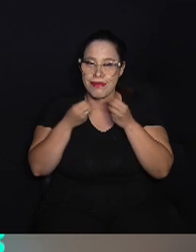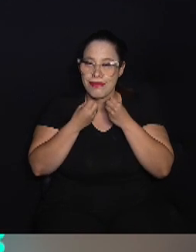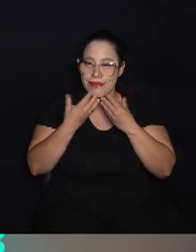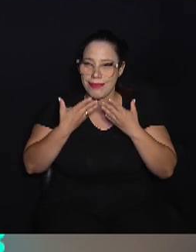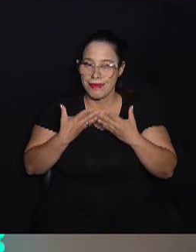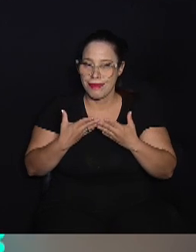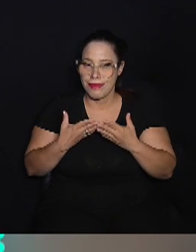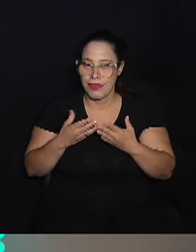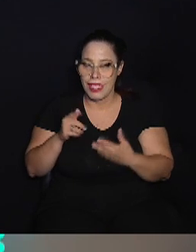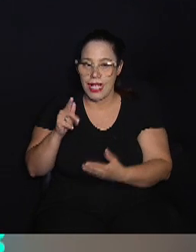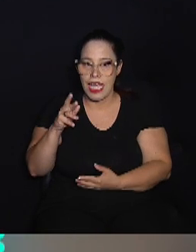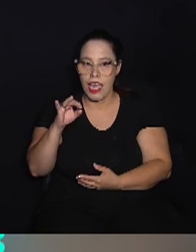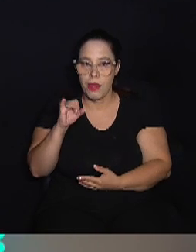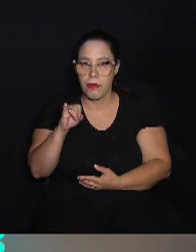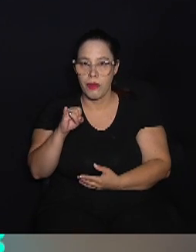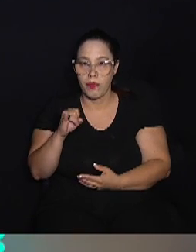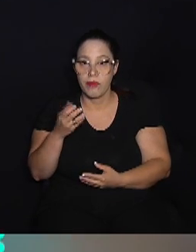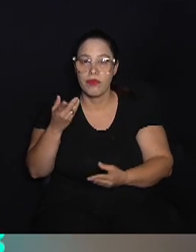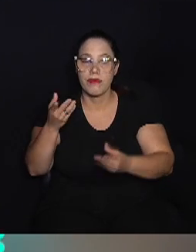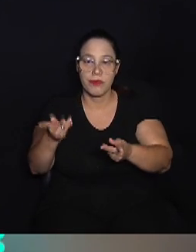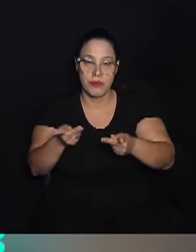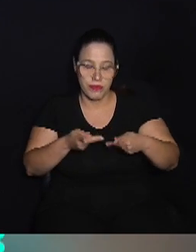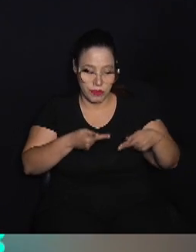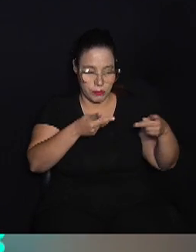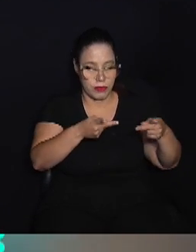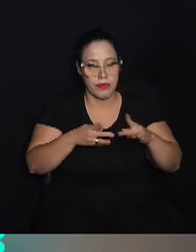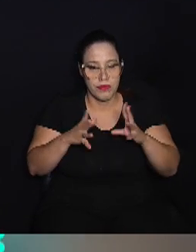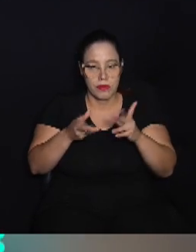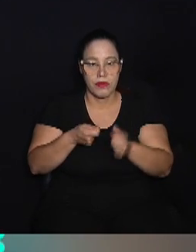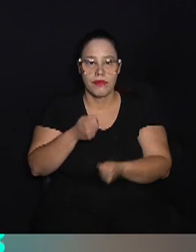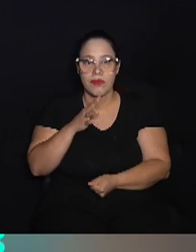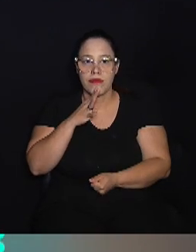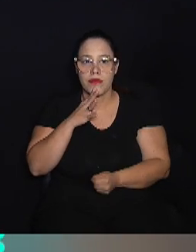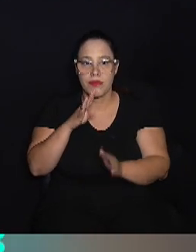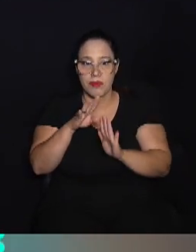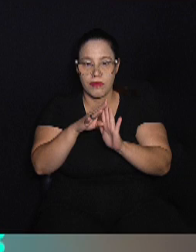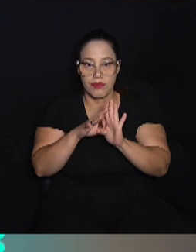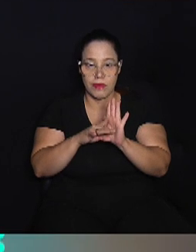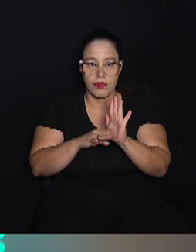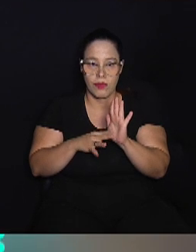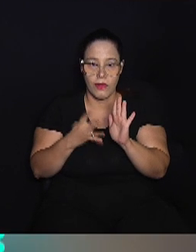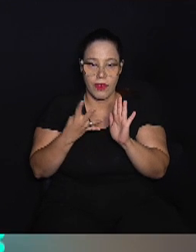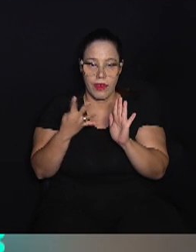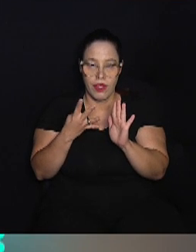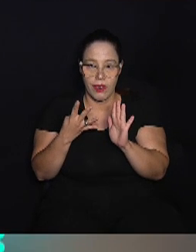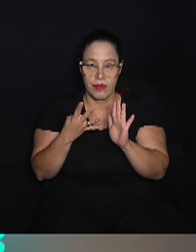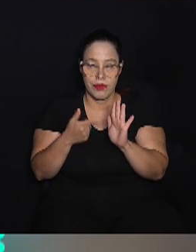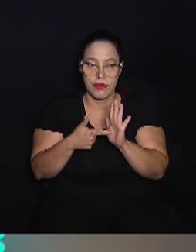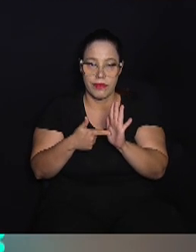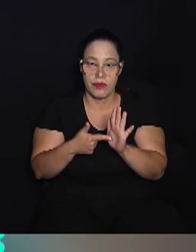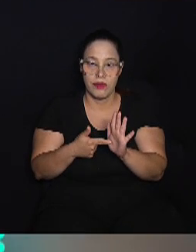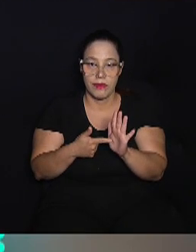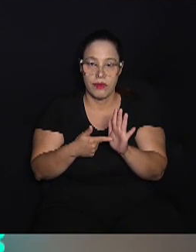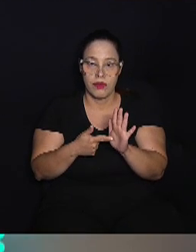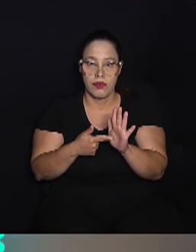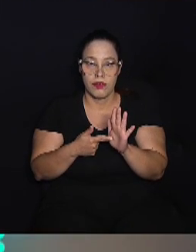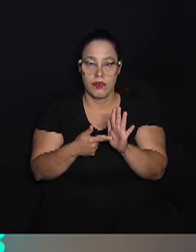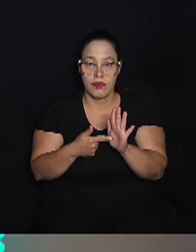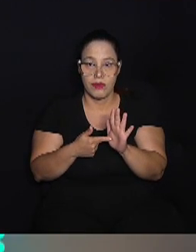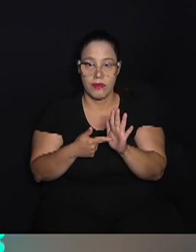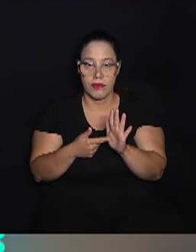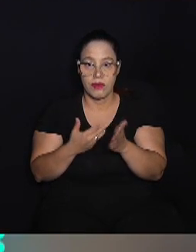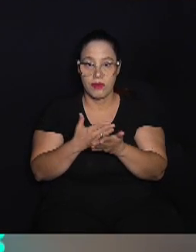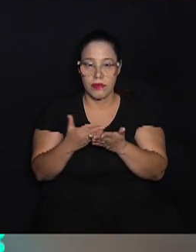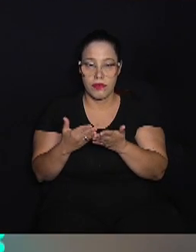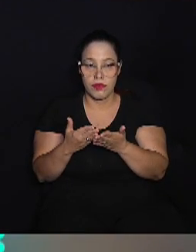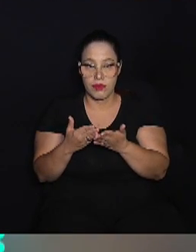Aqui é Gabi Pericinotto e estou aqui para convidar todo mundo para conhecer a programação da 14ª Mostra Curta Audiovisual, que vai se